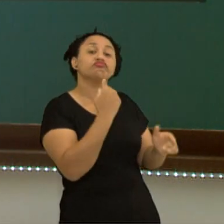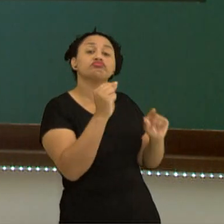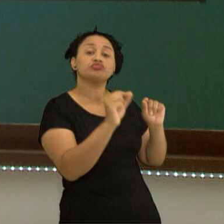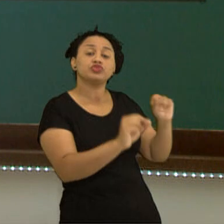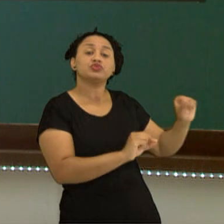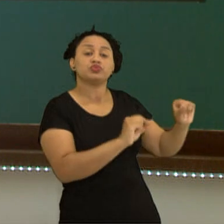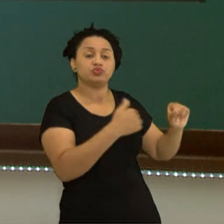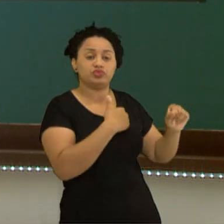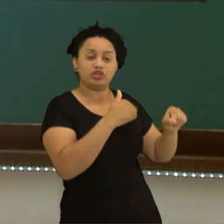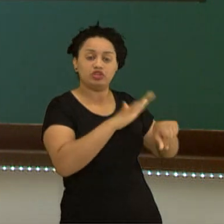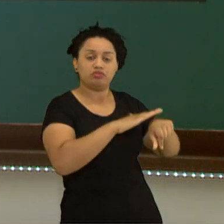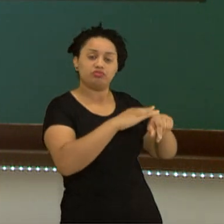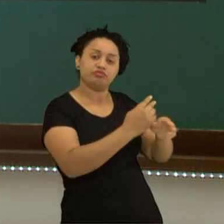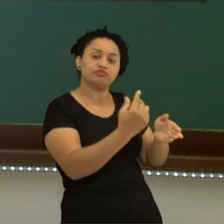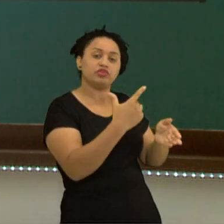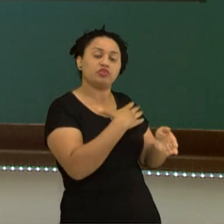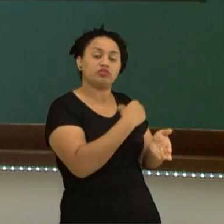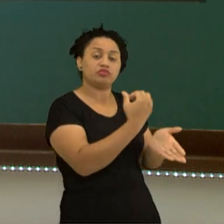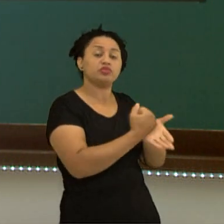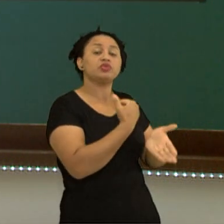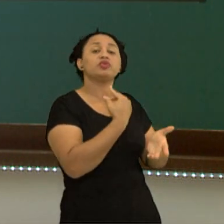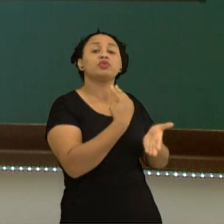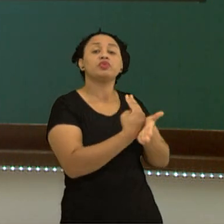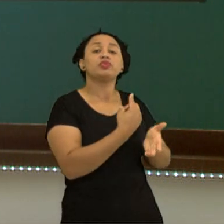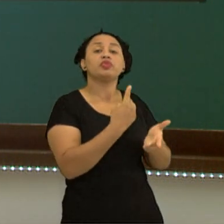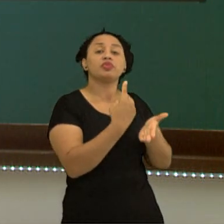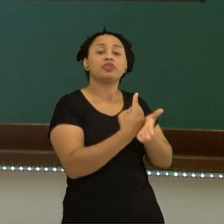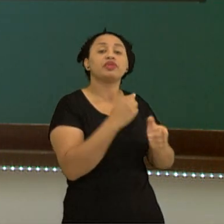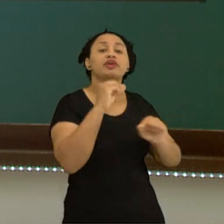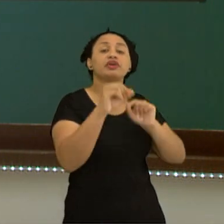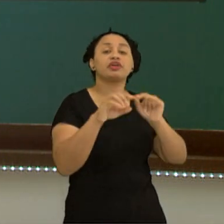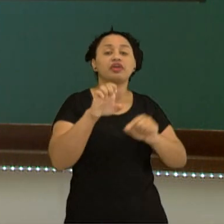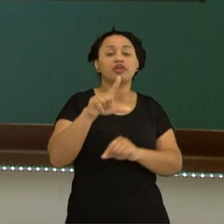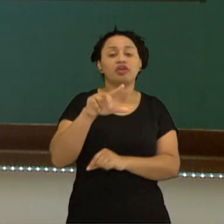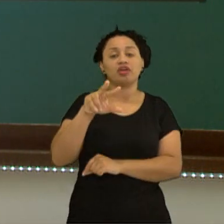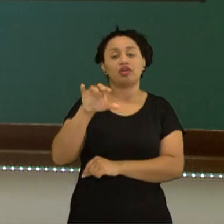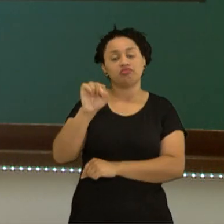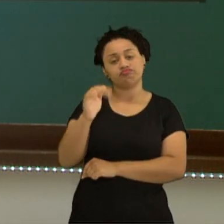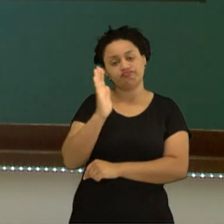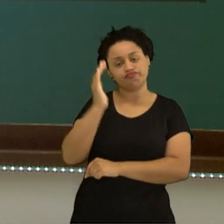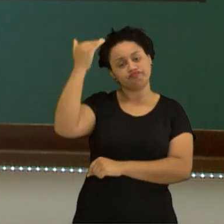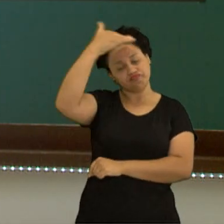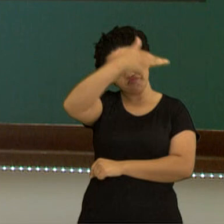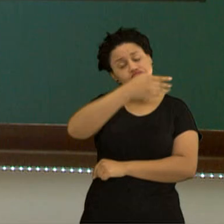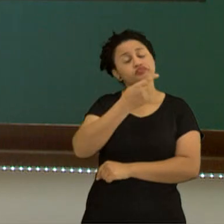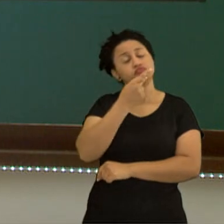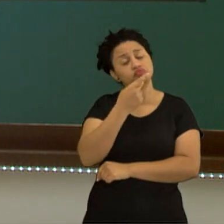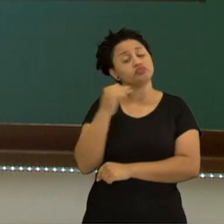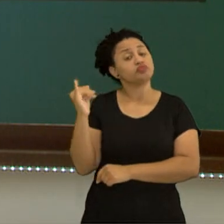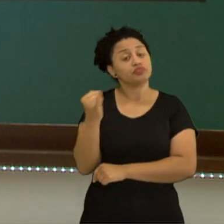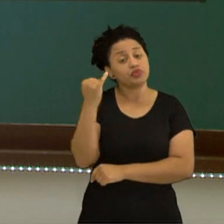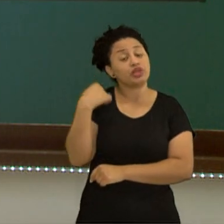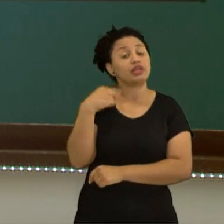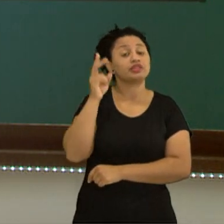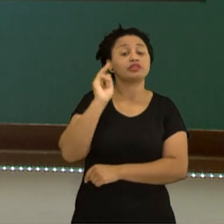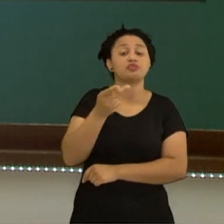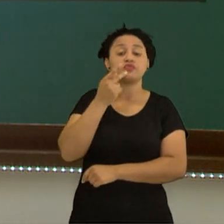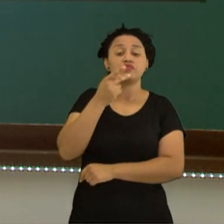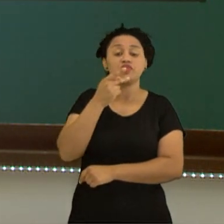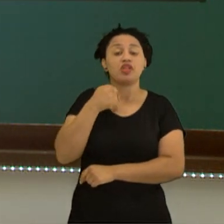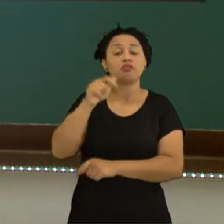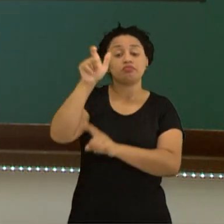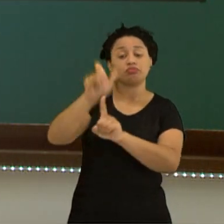ela em determinado momento sobre o Elvis Presley, e ela achou necessário sempre contar para ele alguma coisa sobre